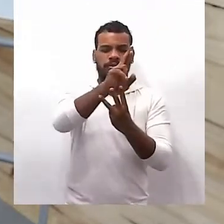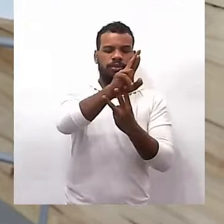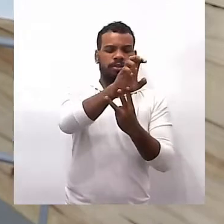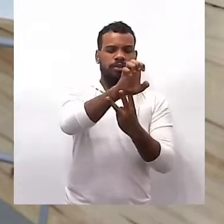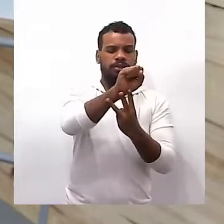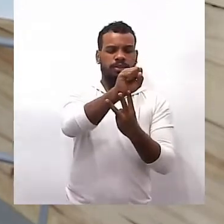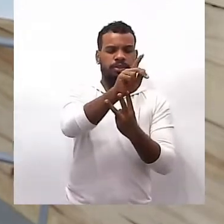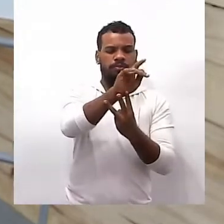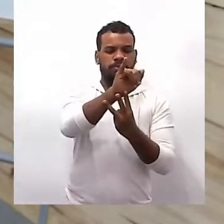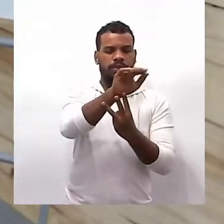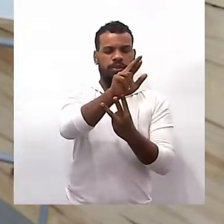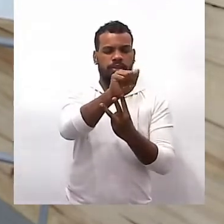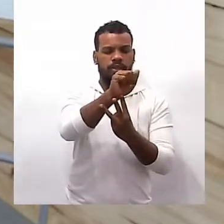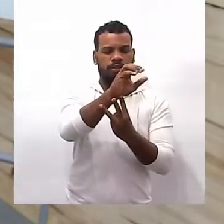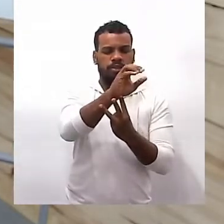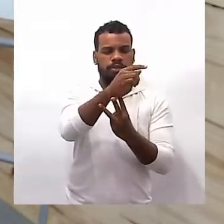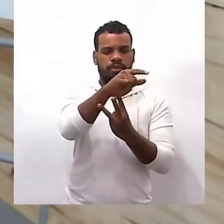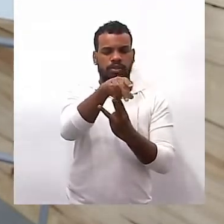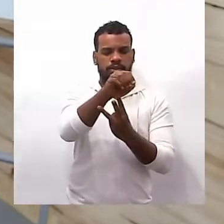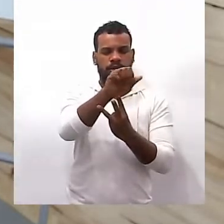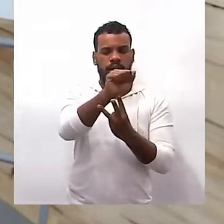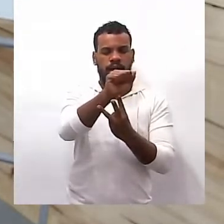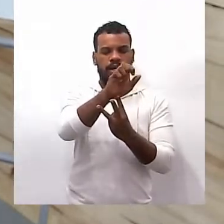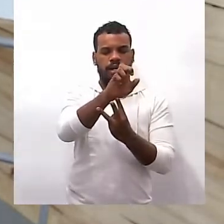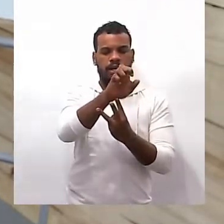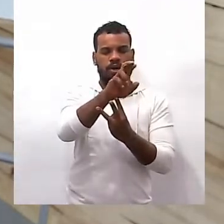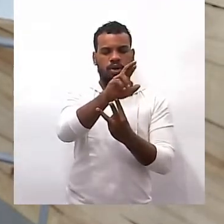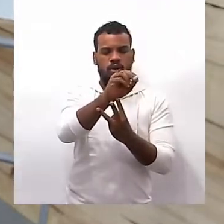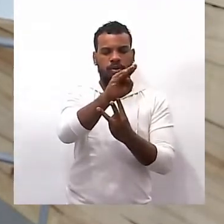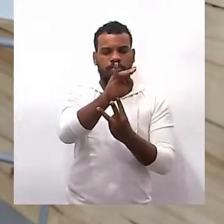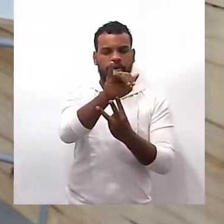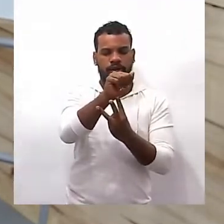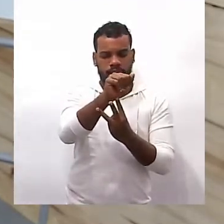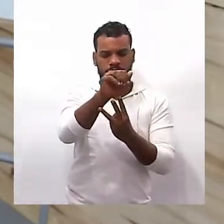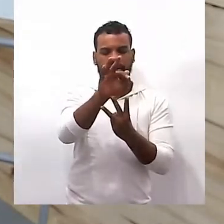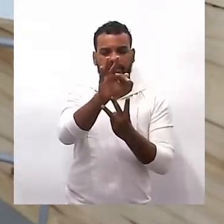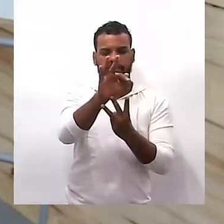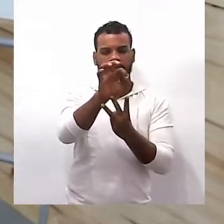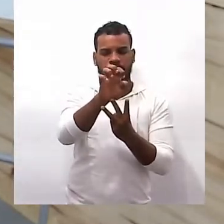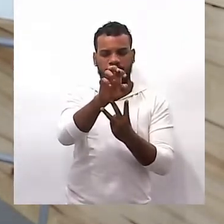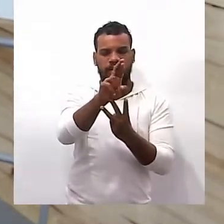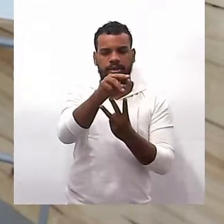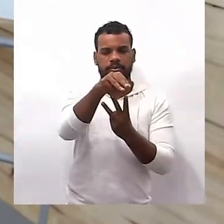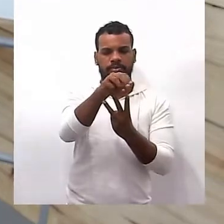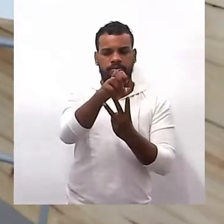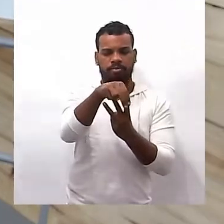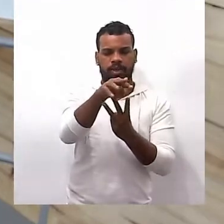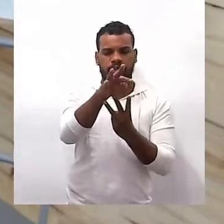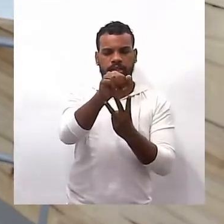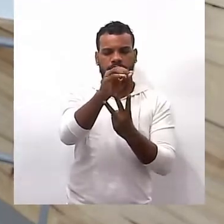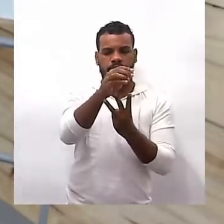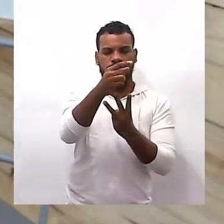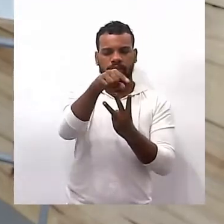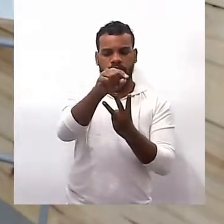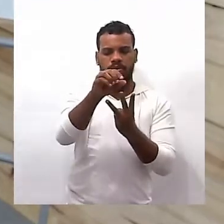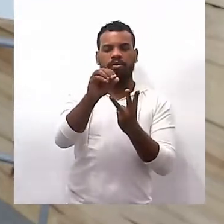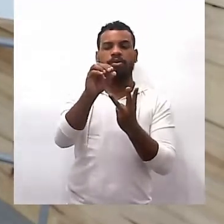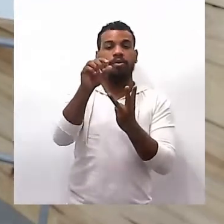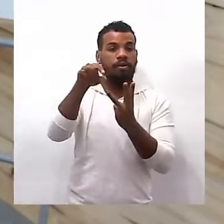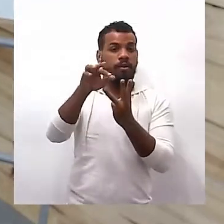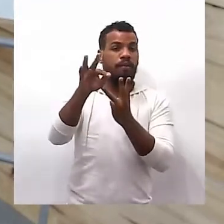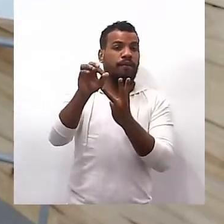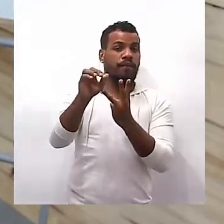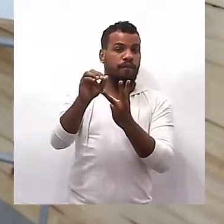aeróbia, as fermentações e a fotossíntese. Tranquilo? Não pode esquecer disso. Sabe por quê? Porque isso